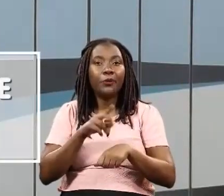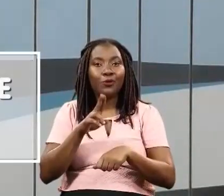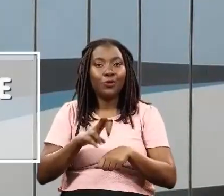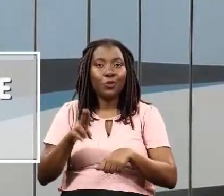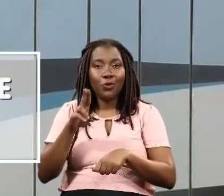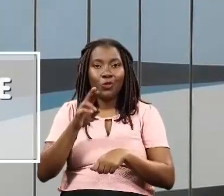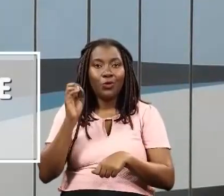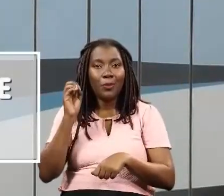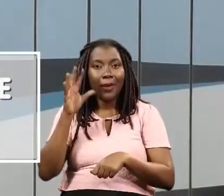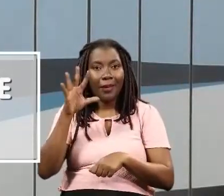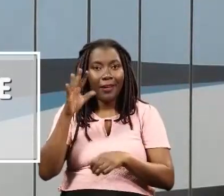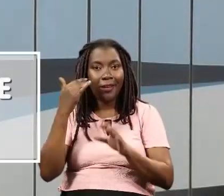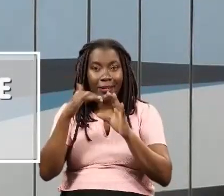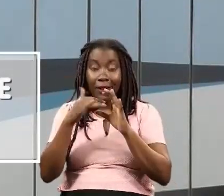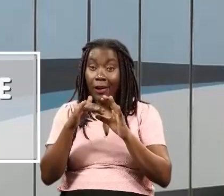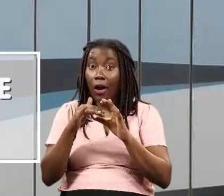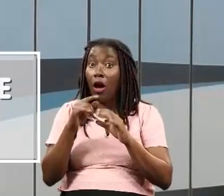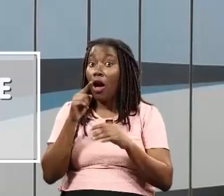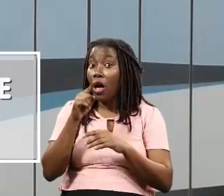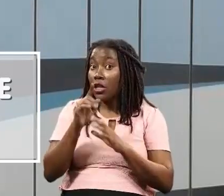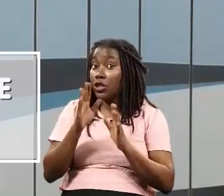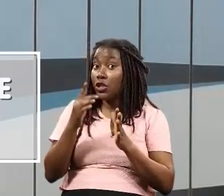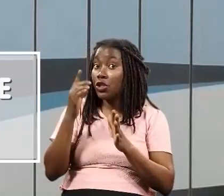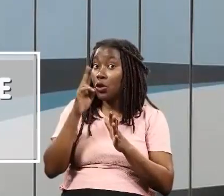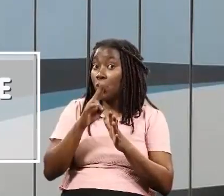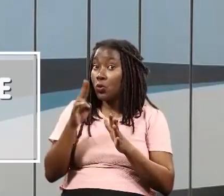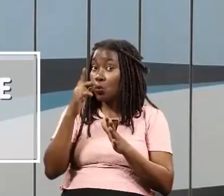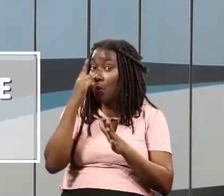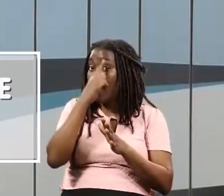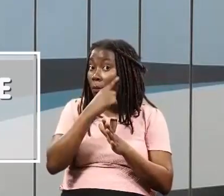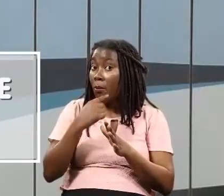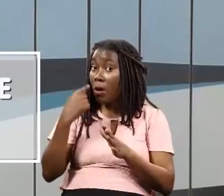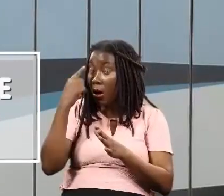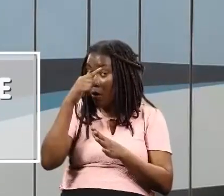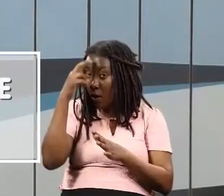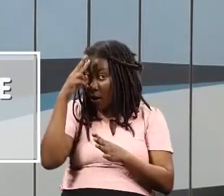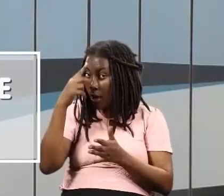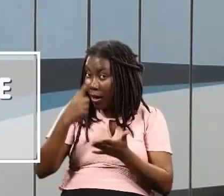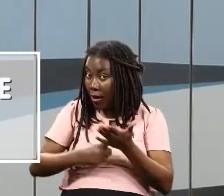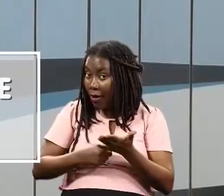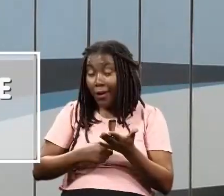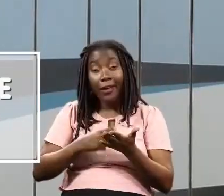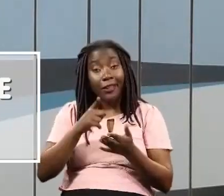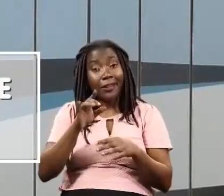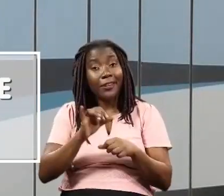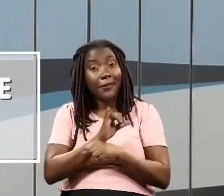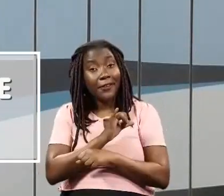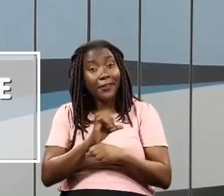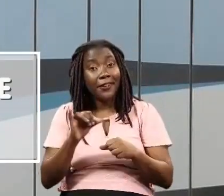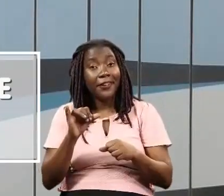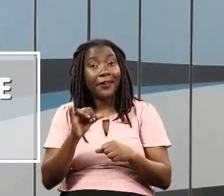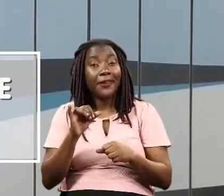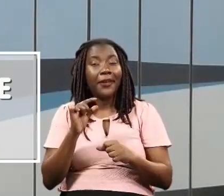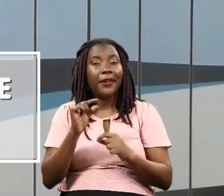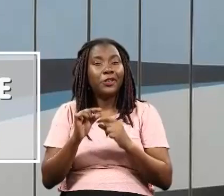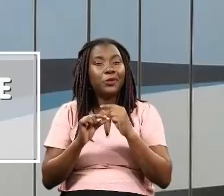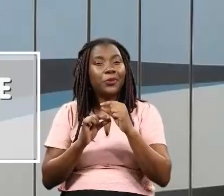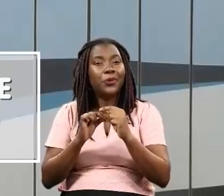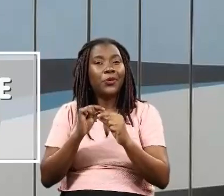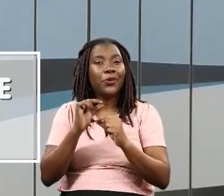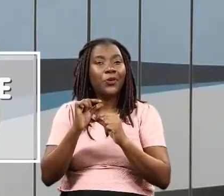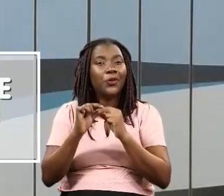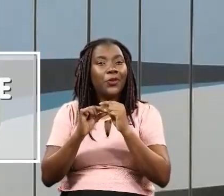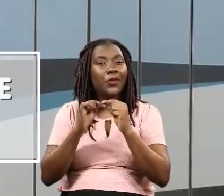aparece uma notificação. Opa, você já usou 1 hora, que é o prazo que você colocou. Então, criar estratégias para, aos poucos, fazer com